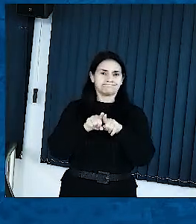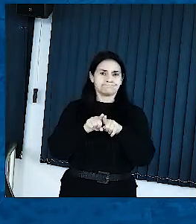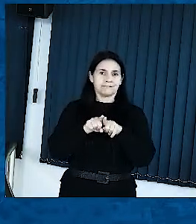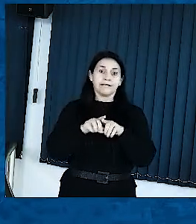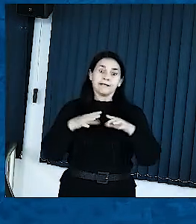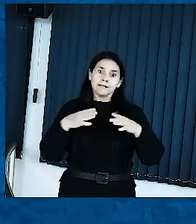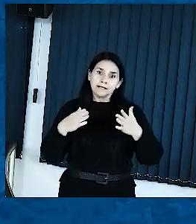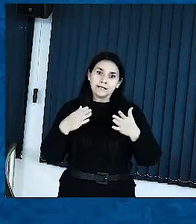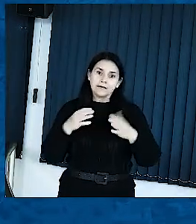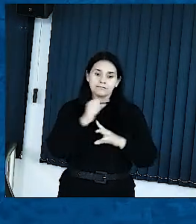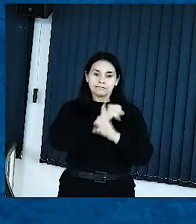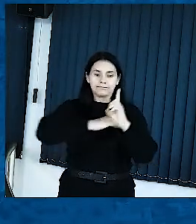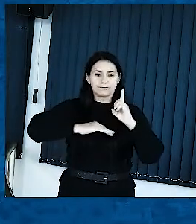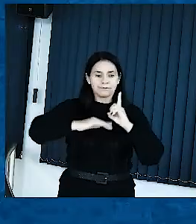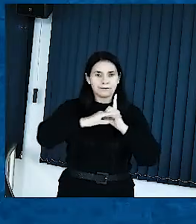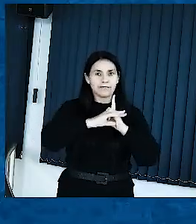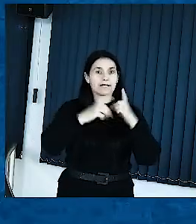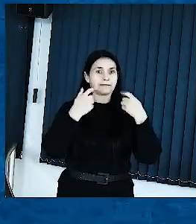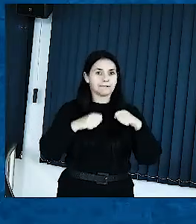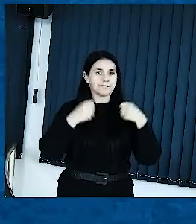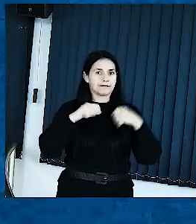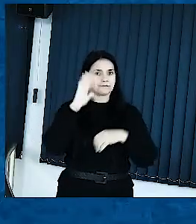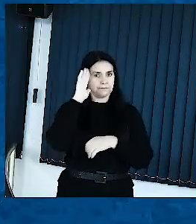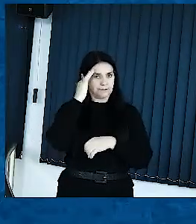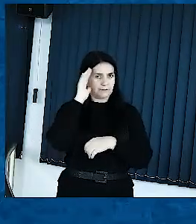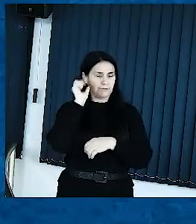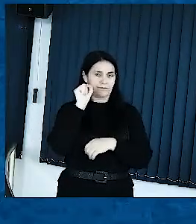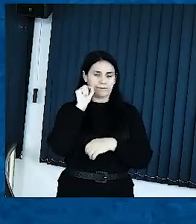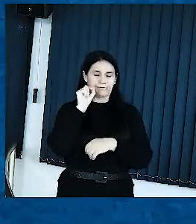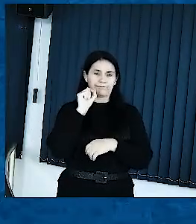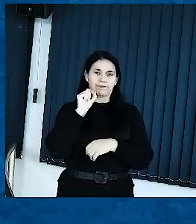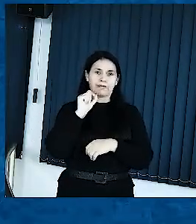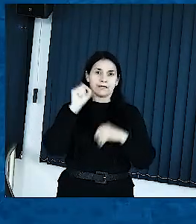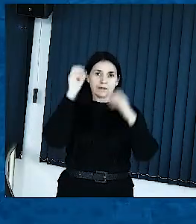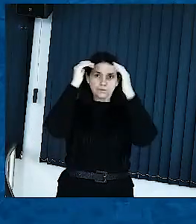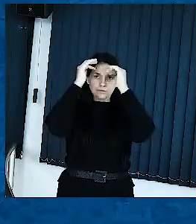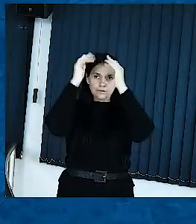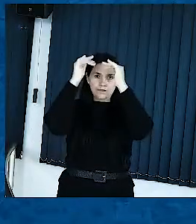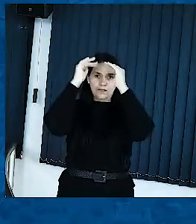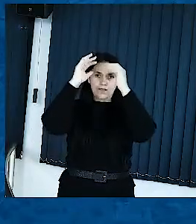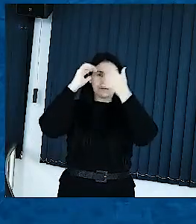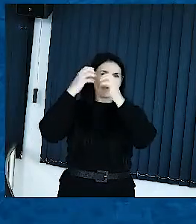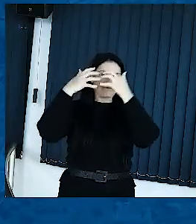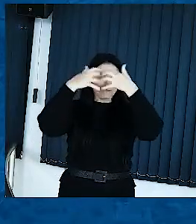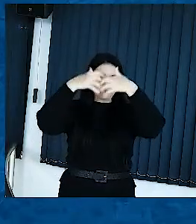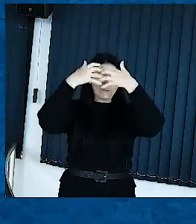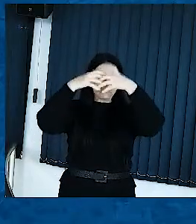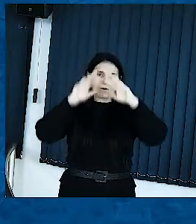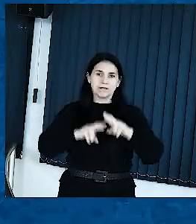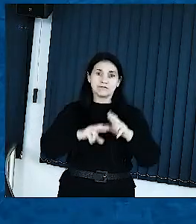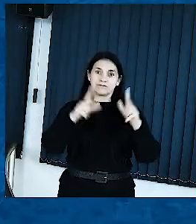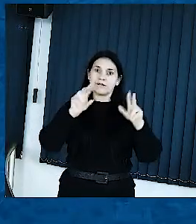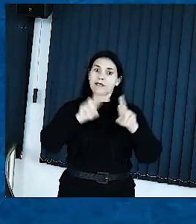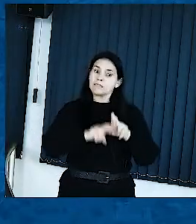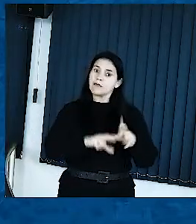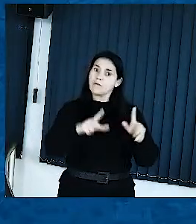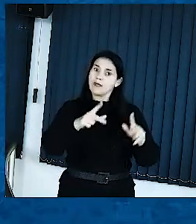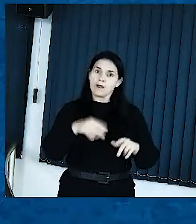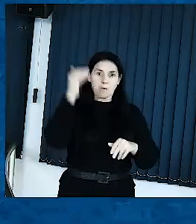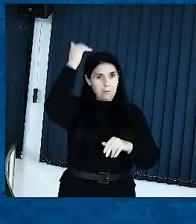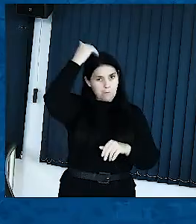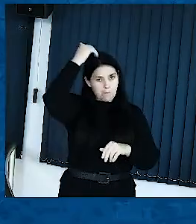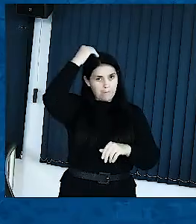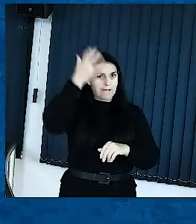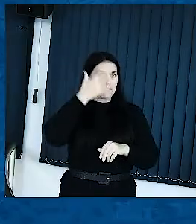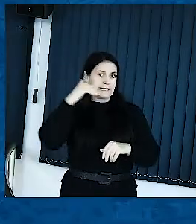como sociedade, nós precisamos entender que é sim um cérebro que funciona diferente e que não é culpa da criança e que